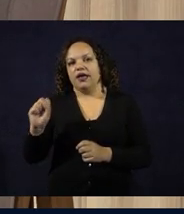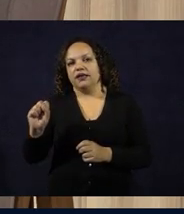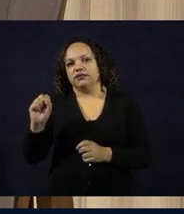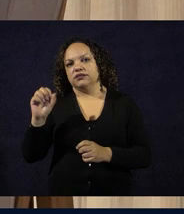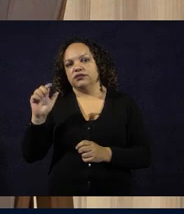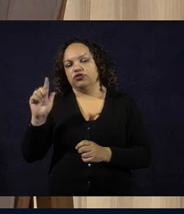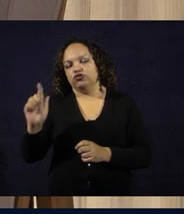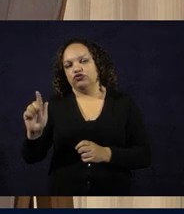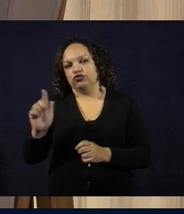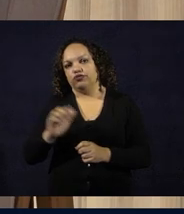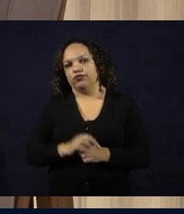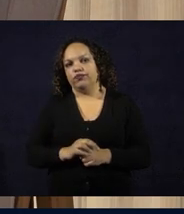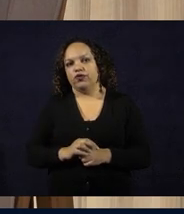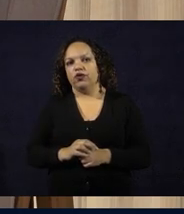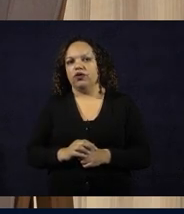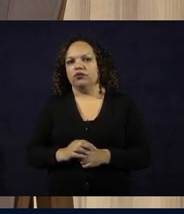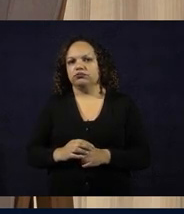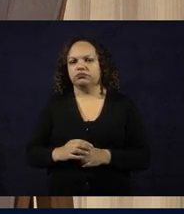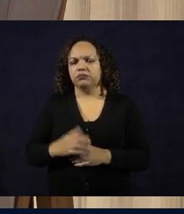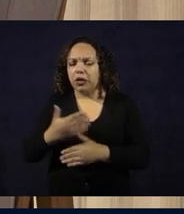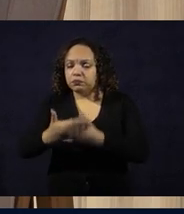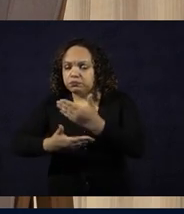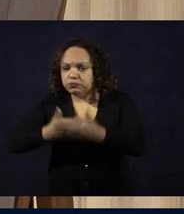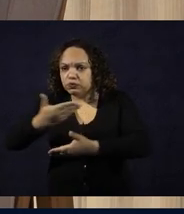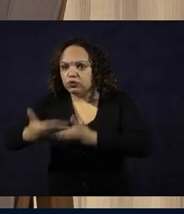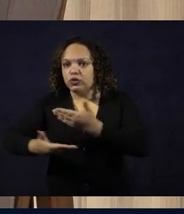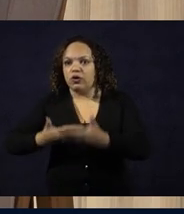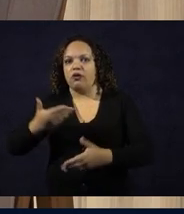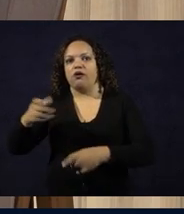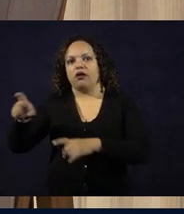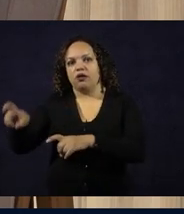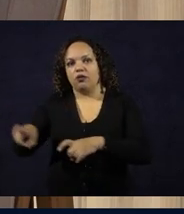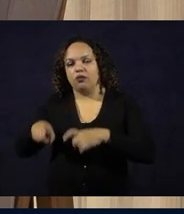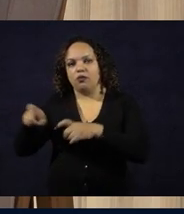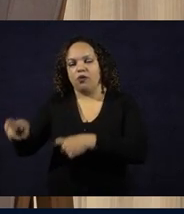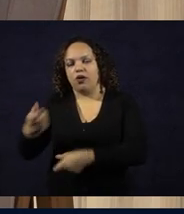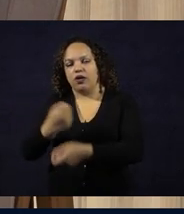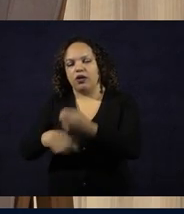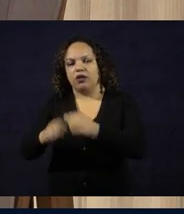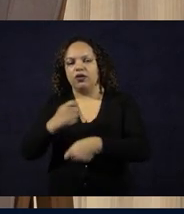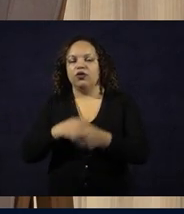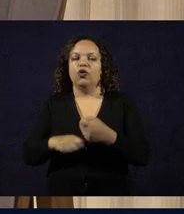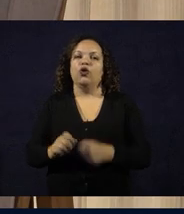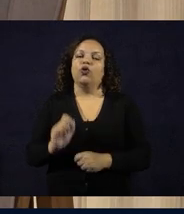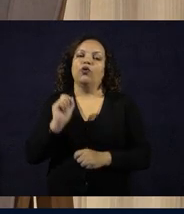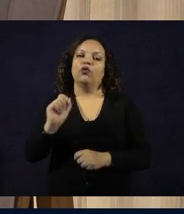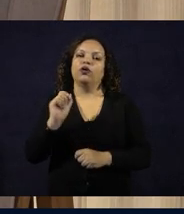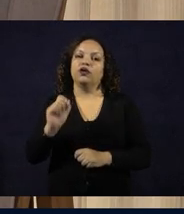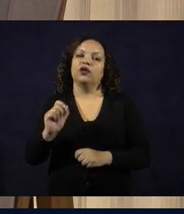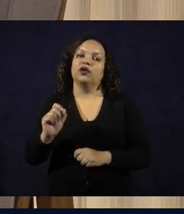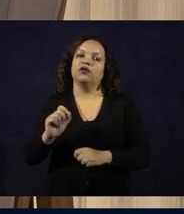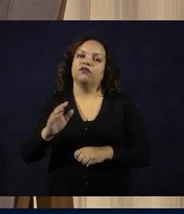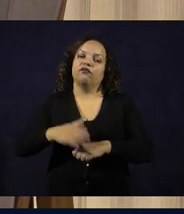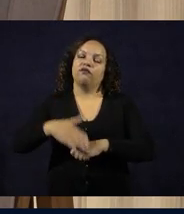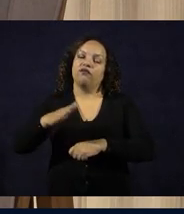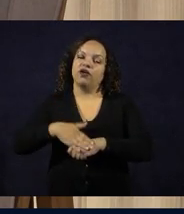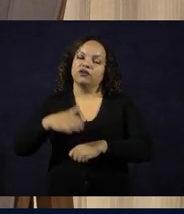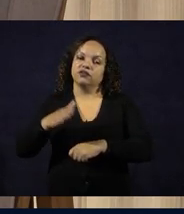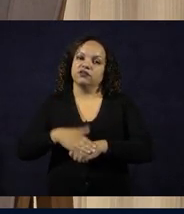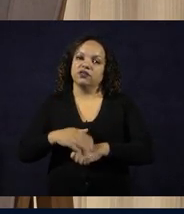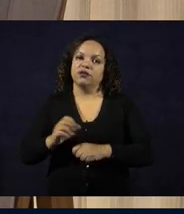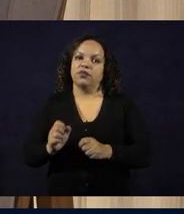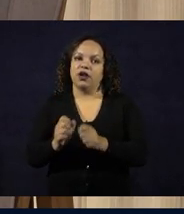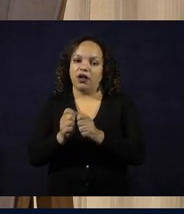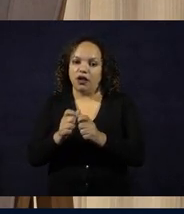a questão de novas soluções que possam ser utilizadas para que a produção consiga a não só crescer